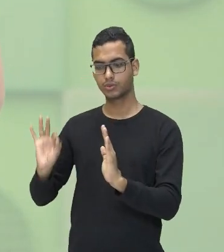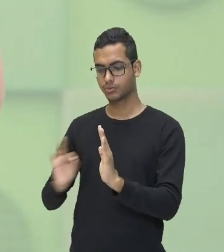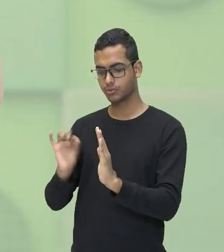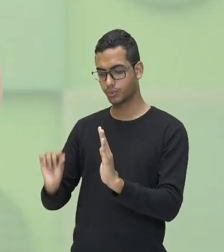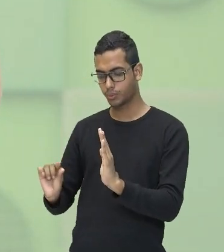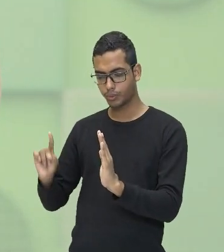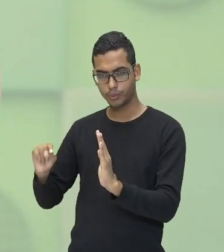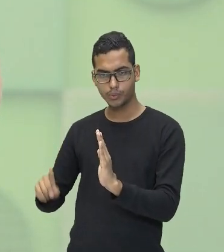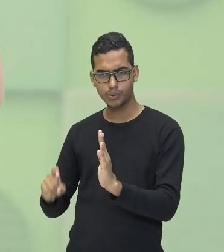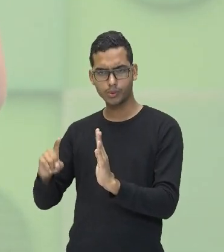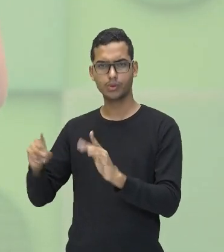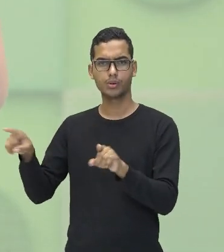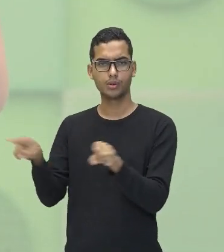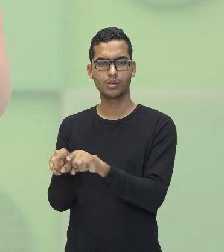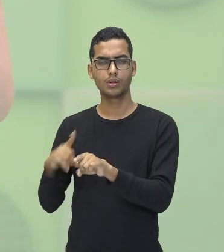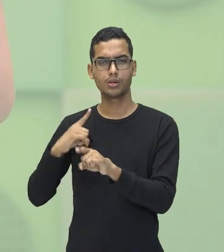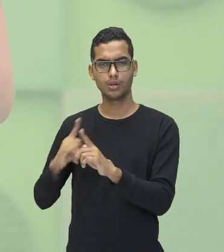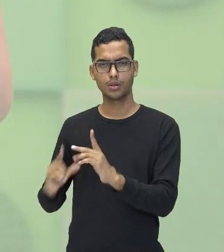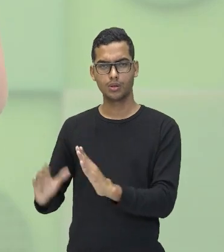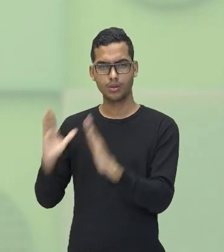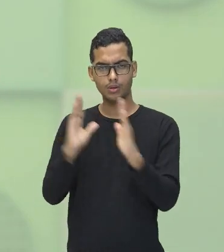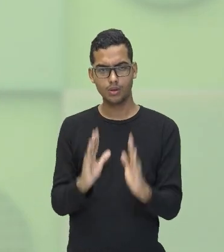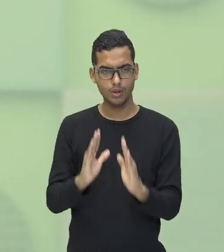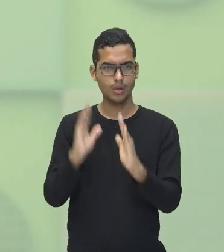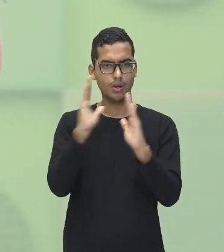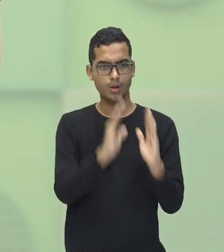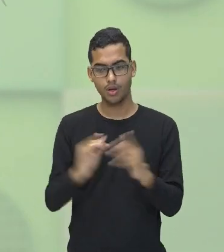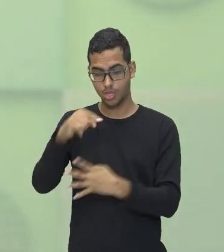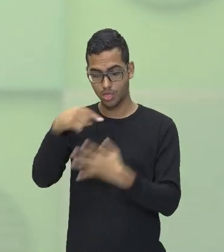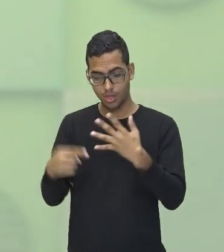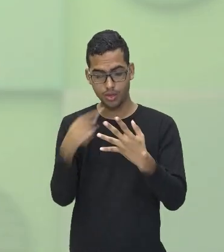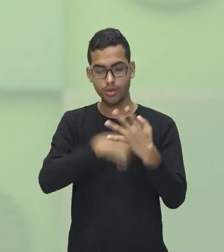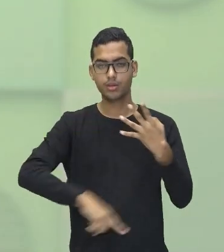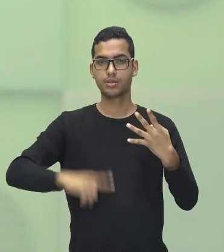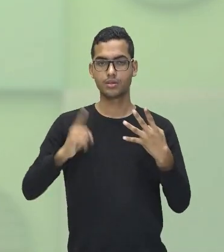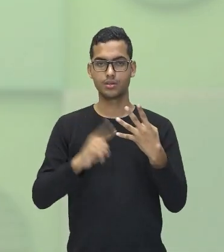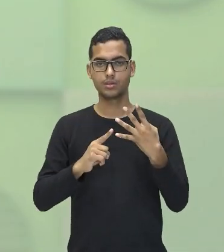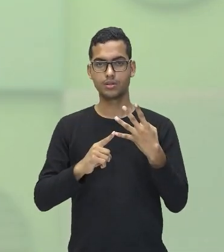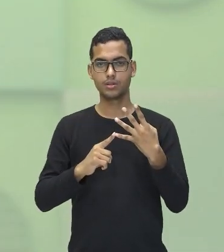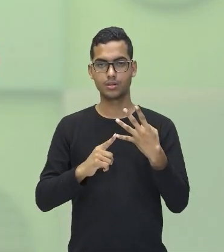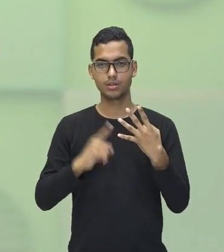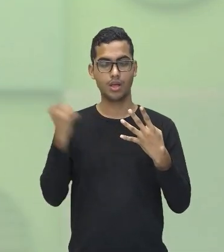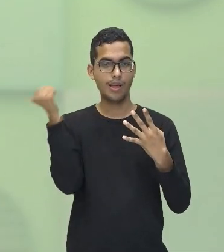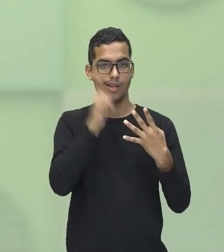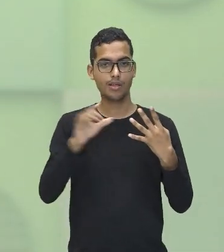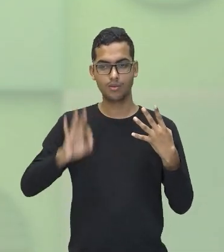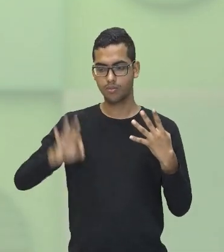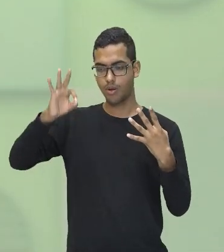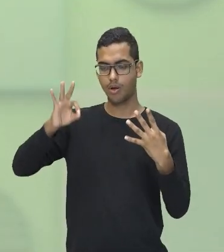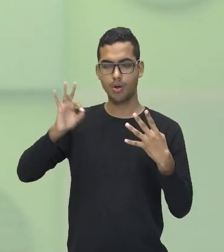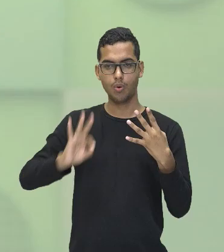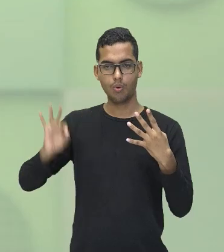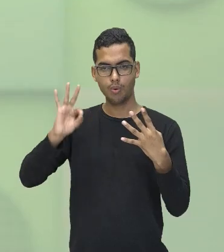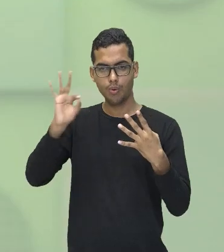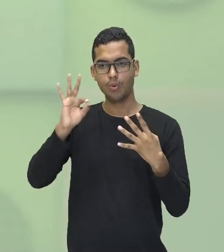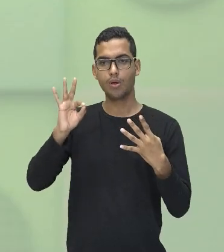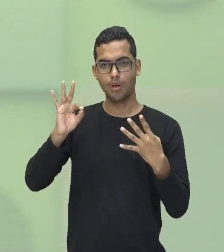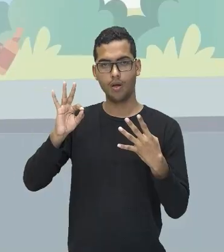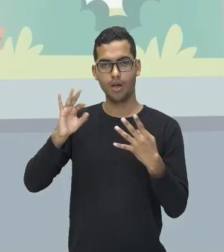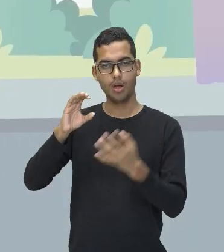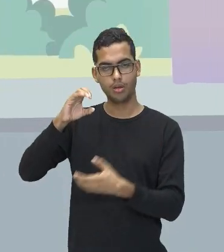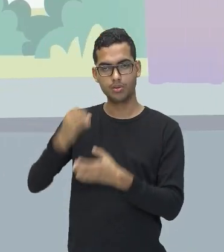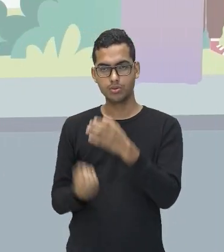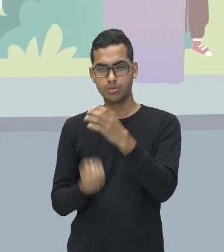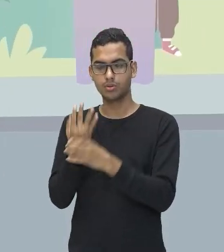a fase larval, a pupa até chegar na fase adulta. Então, como a gente pode